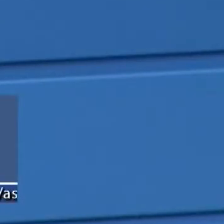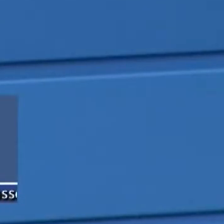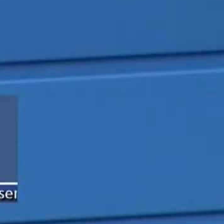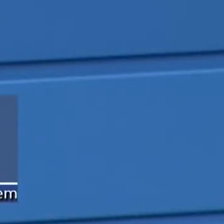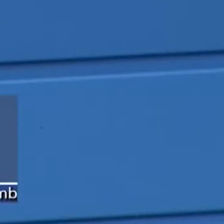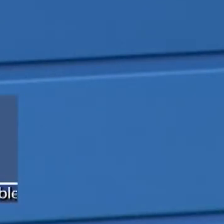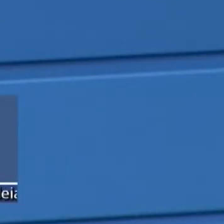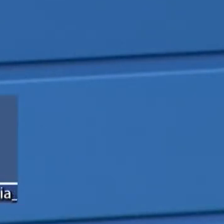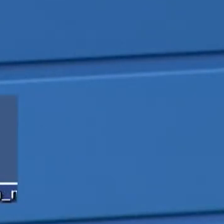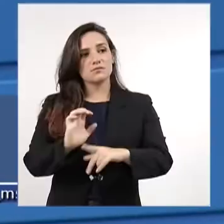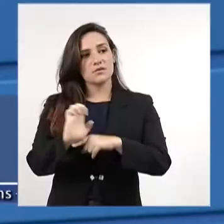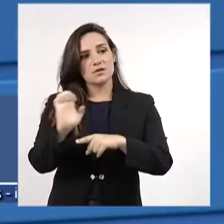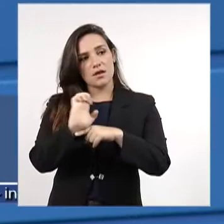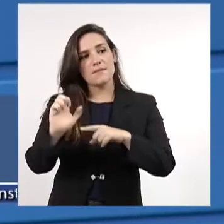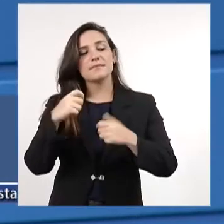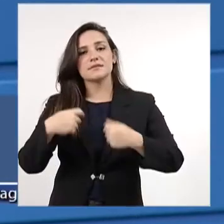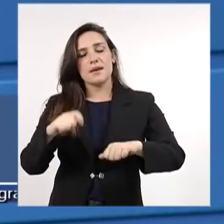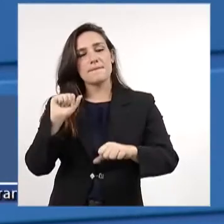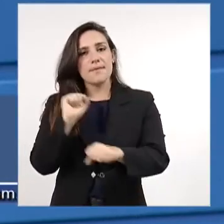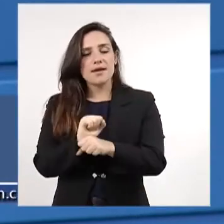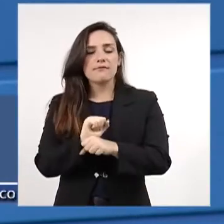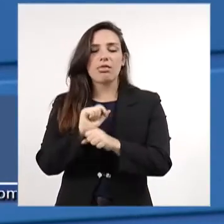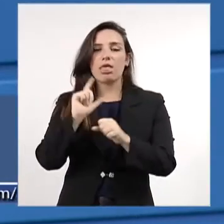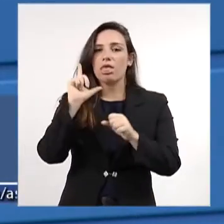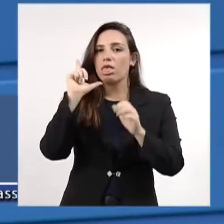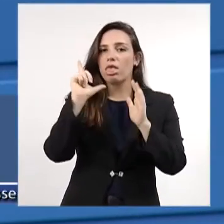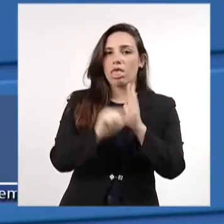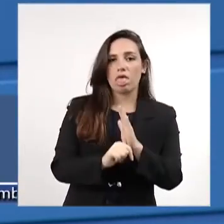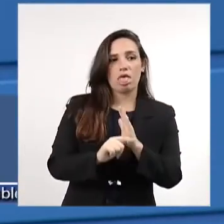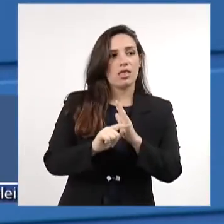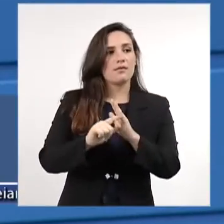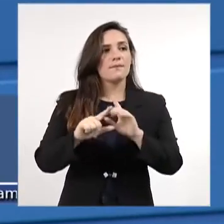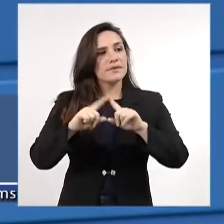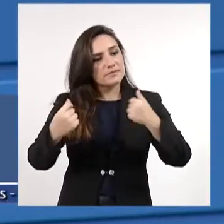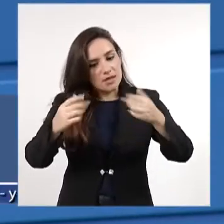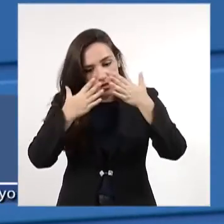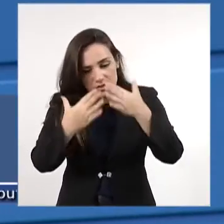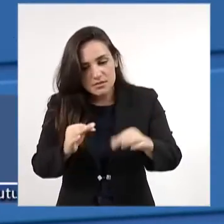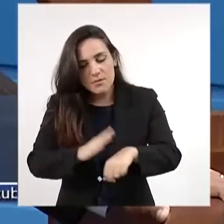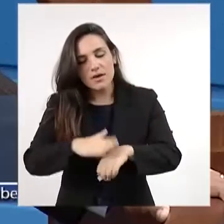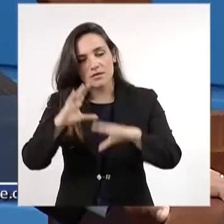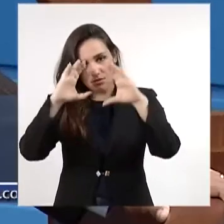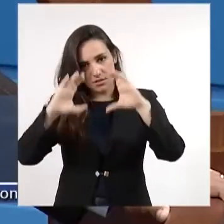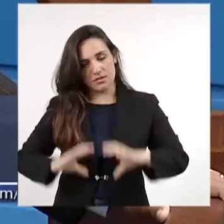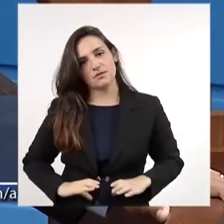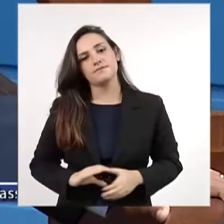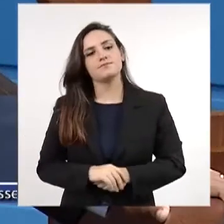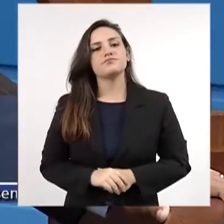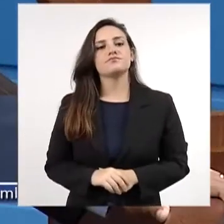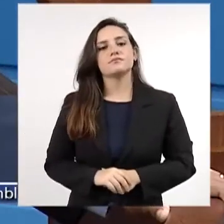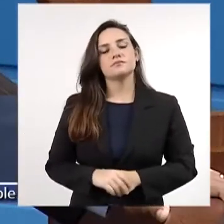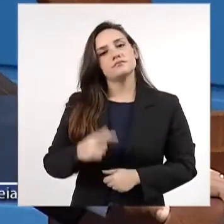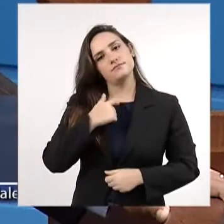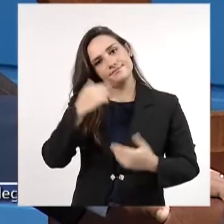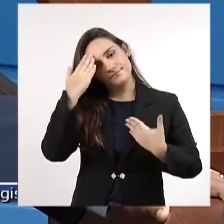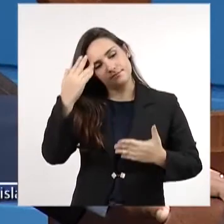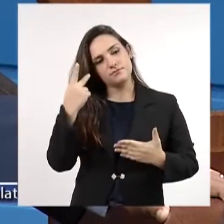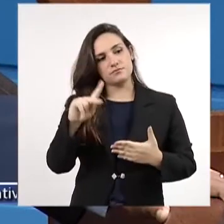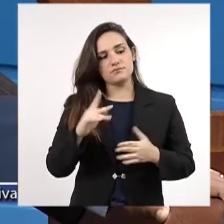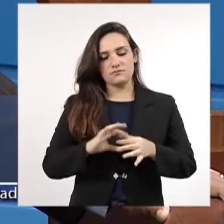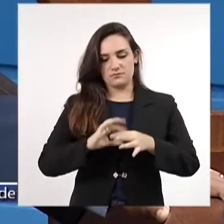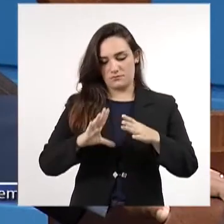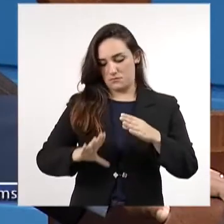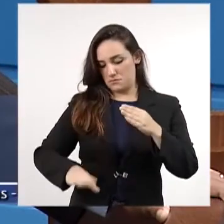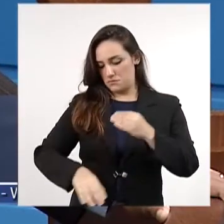e vagaroso e olhar para o cidadão. Obrigado pela parte. Agradeço a parte de Vossa Excelência, deputado